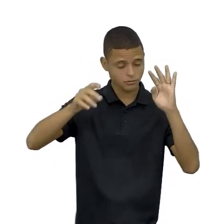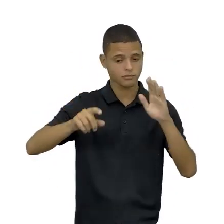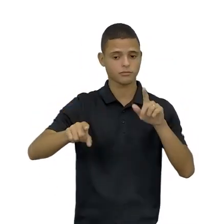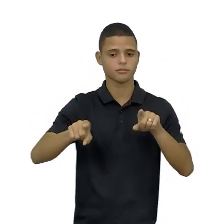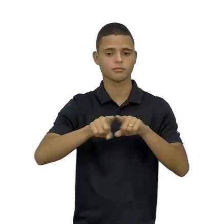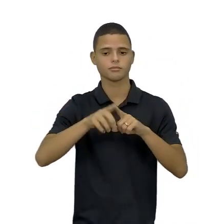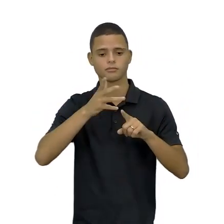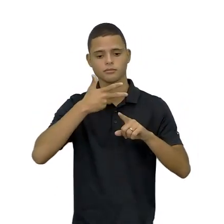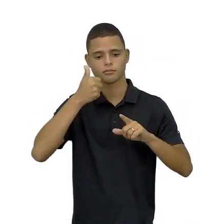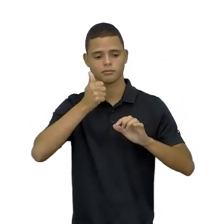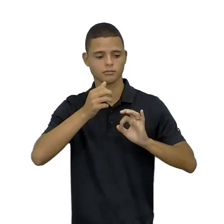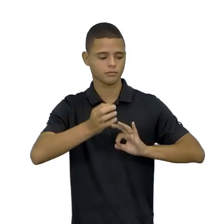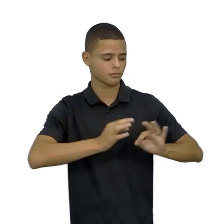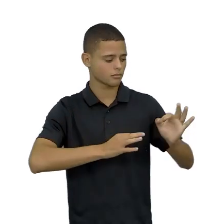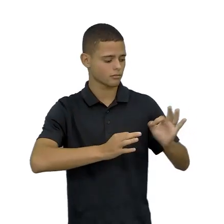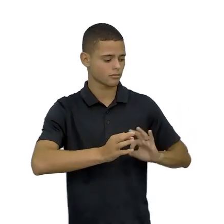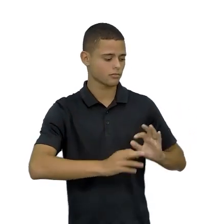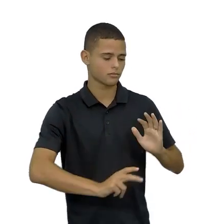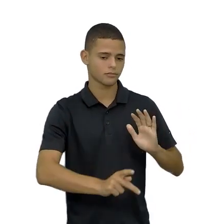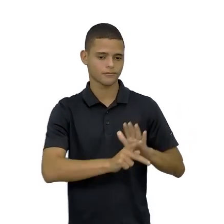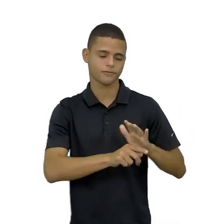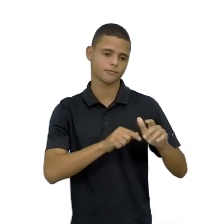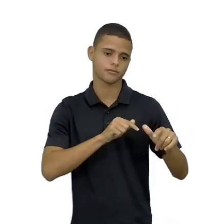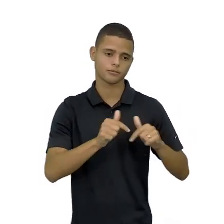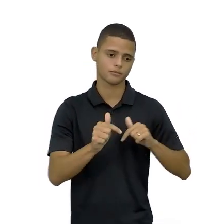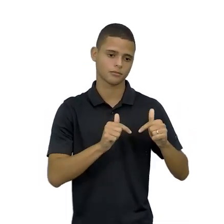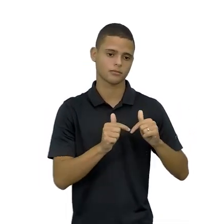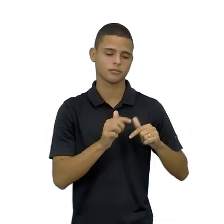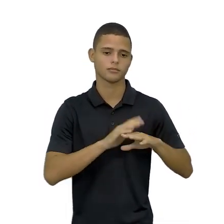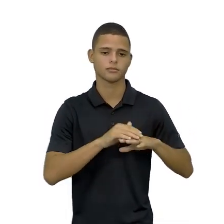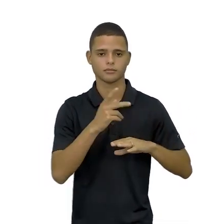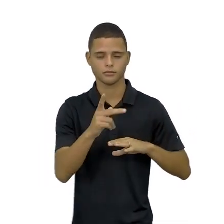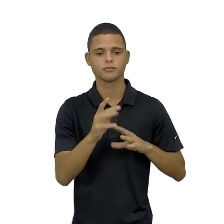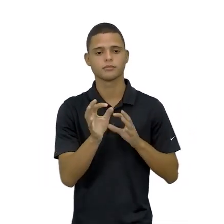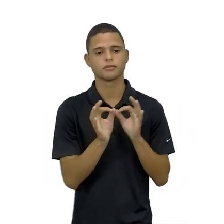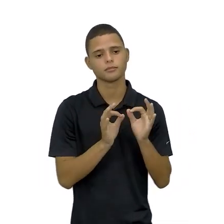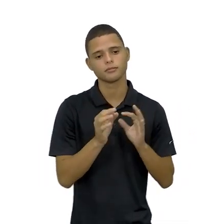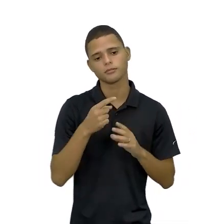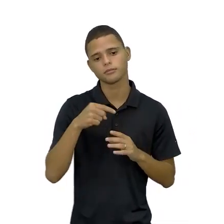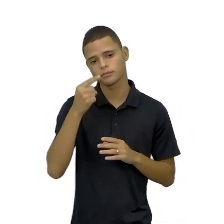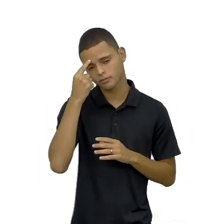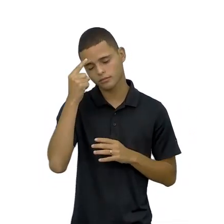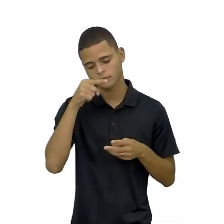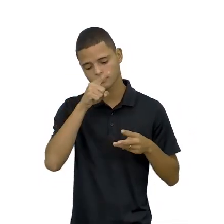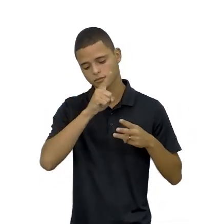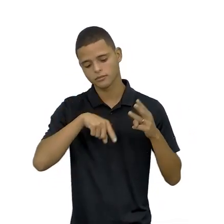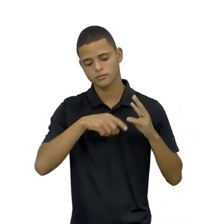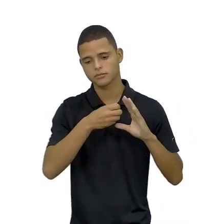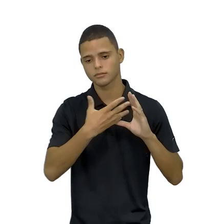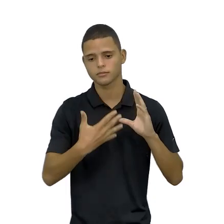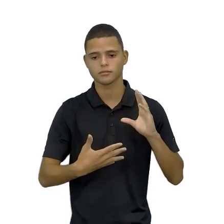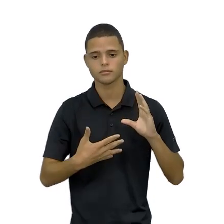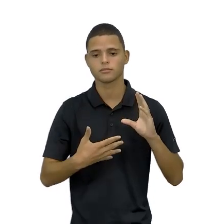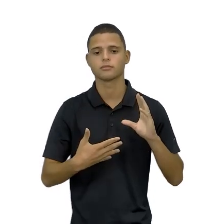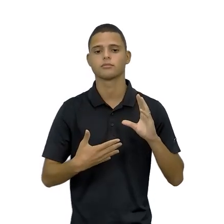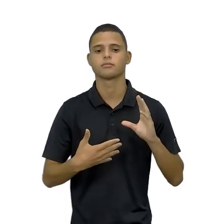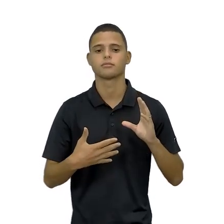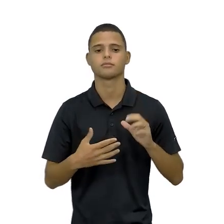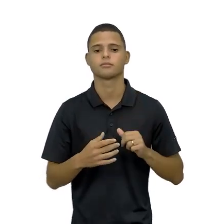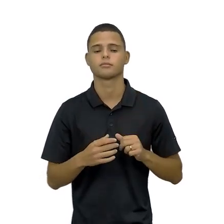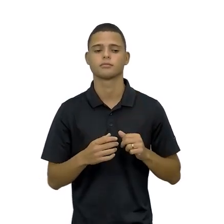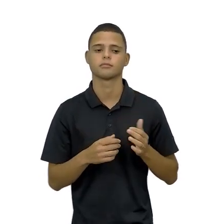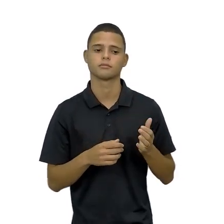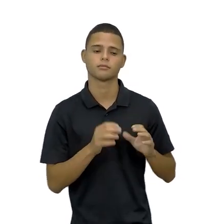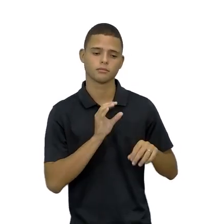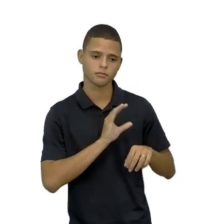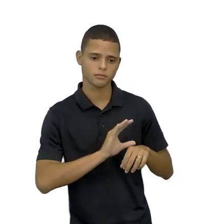melhor planejamento do trabalho que vocês vão estar realizando? A gente pensou em 3 aspectos, né? Analisar os recursos que